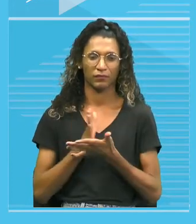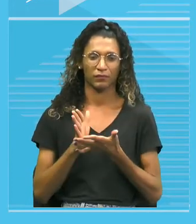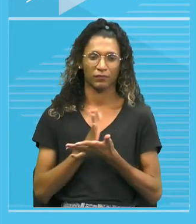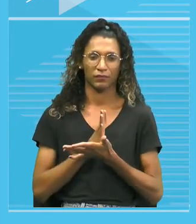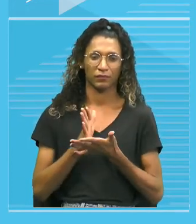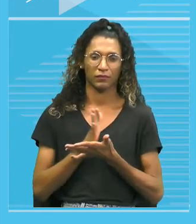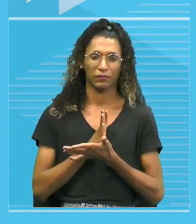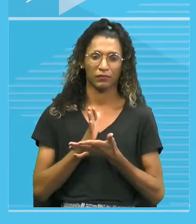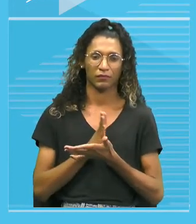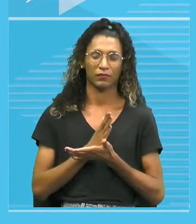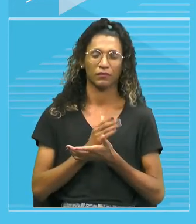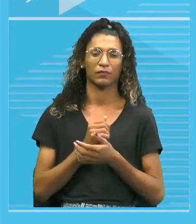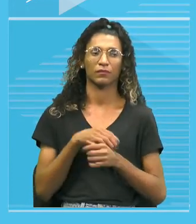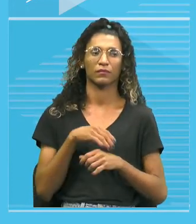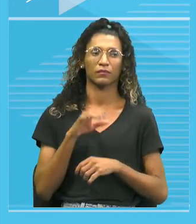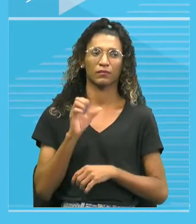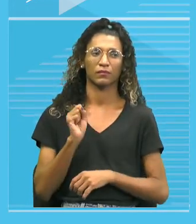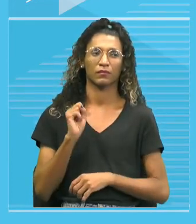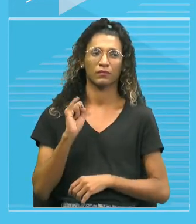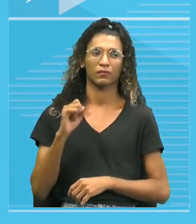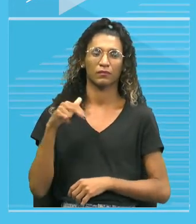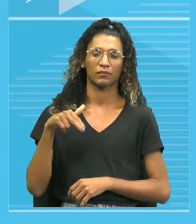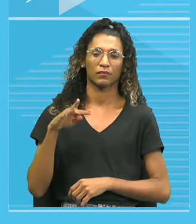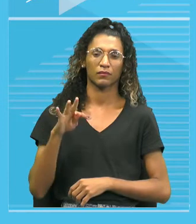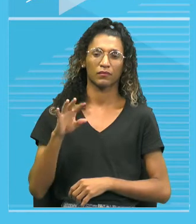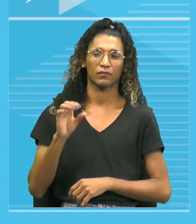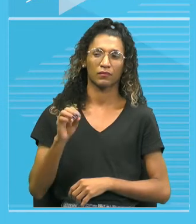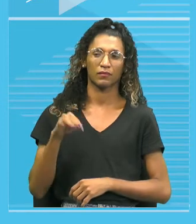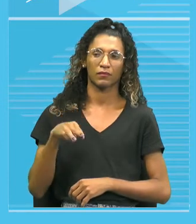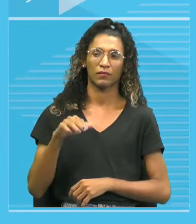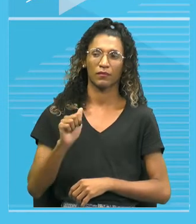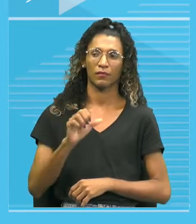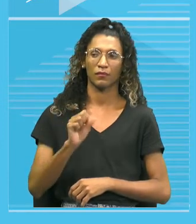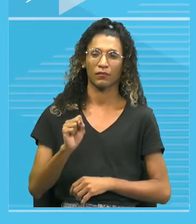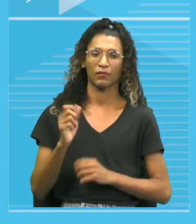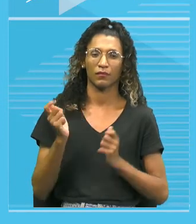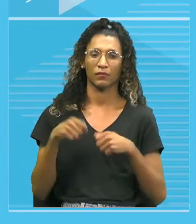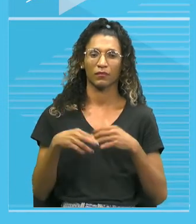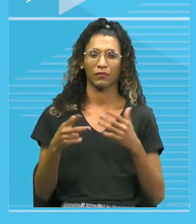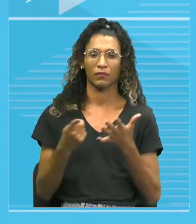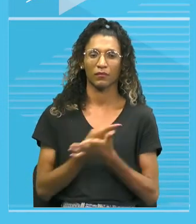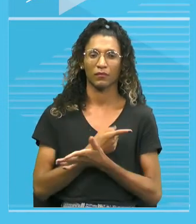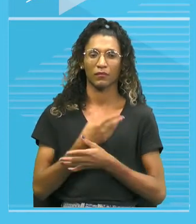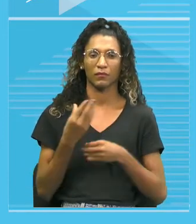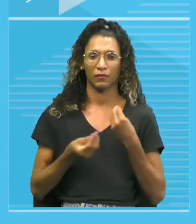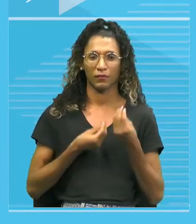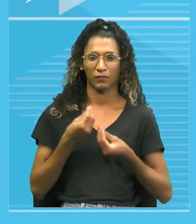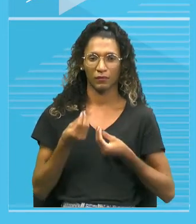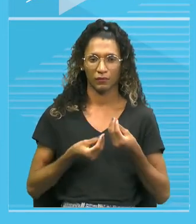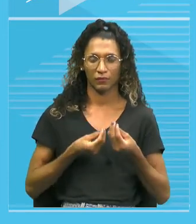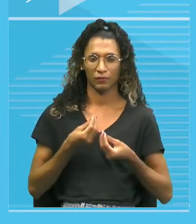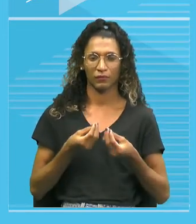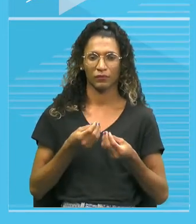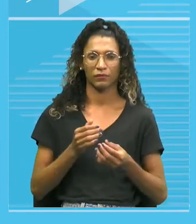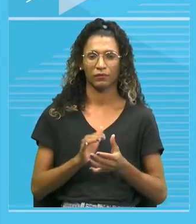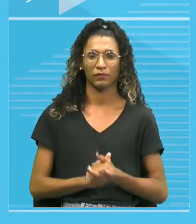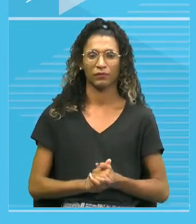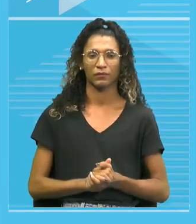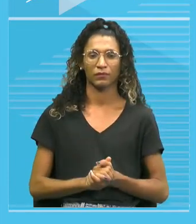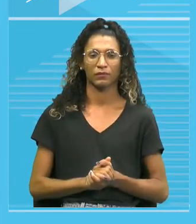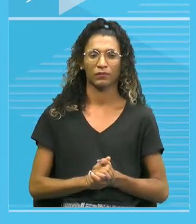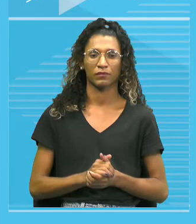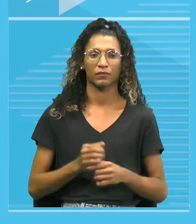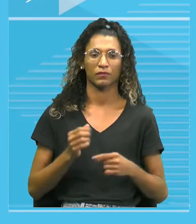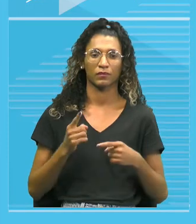sintomas podem acontecer mais imediatamente e outros mais tardiamente, tá? De